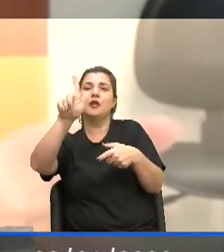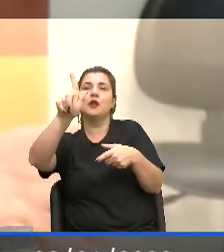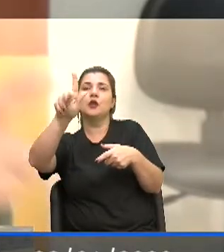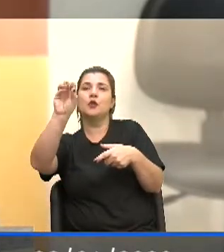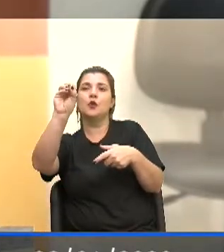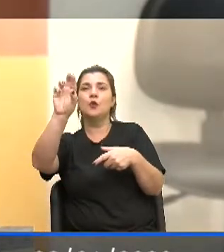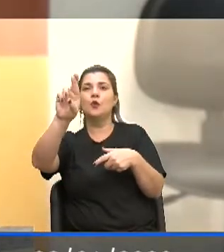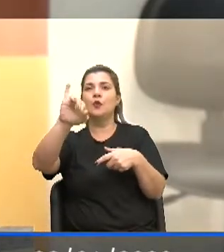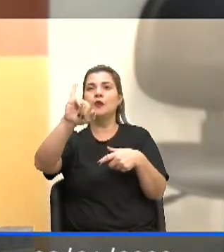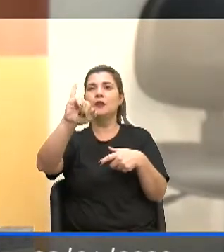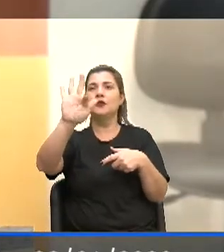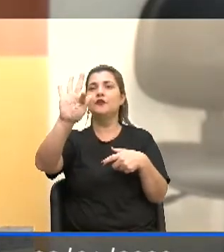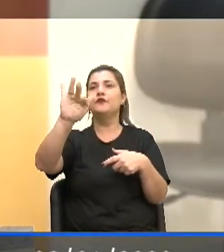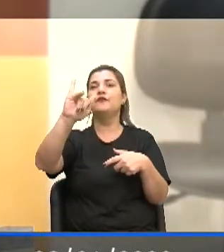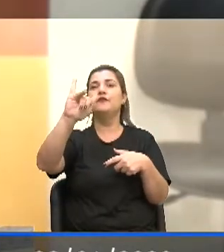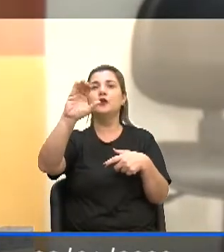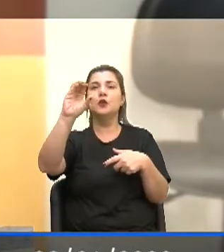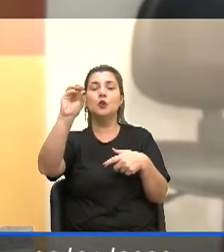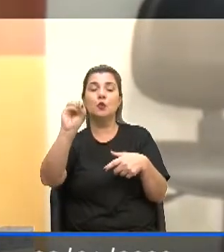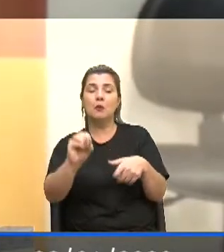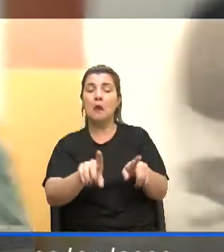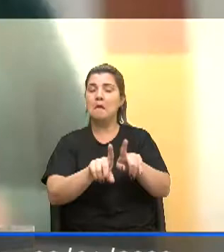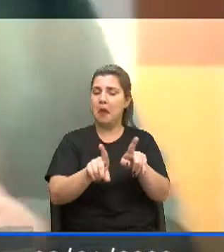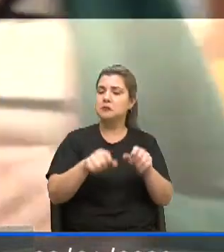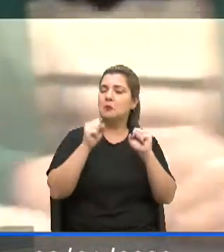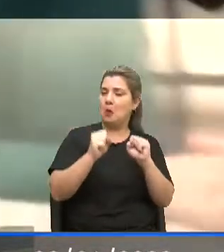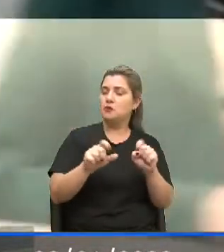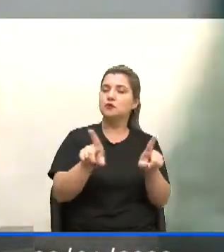aplica a qualquer outra entidade.